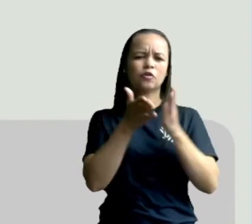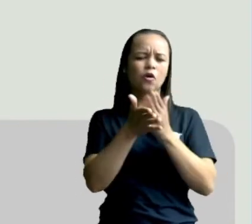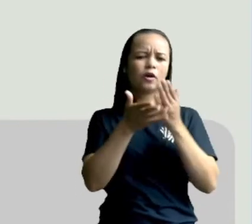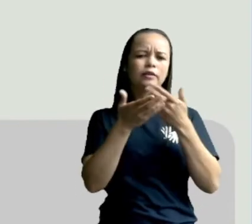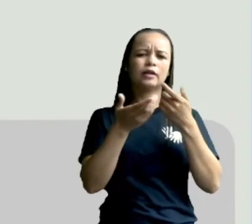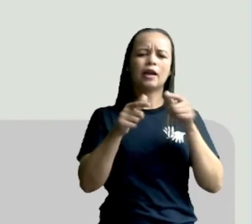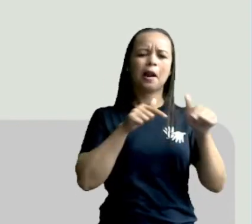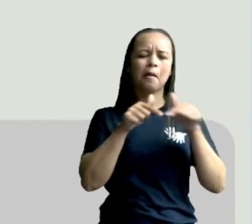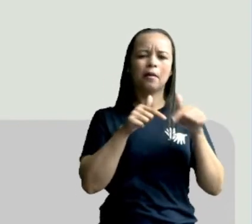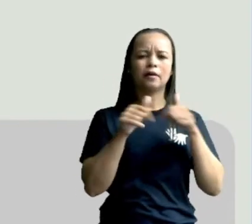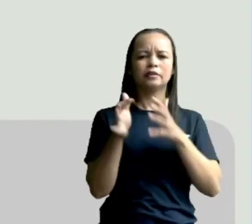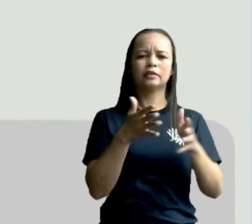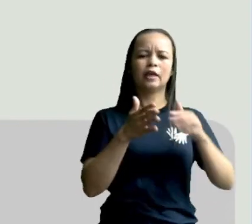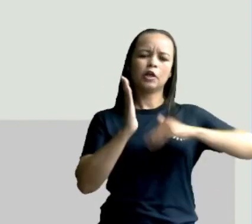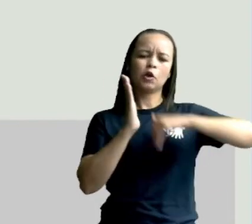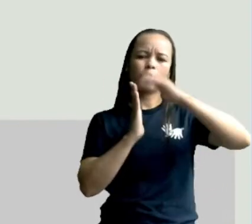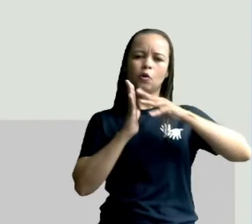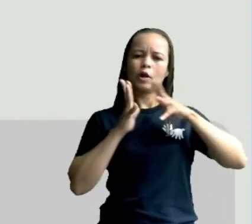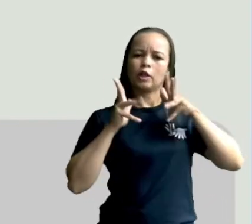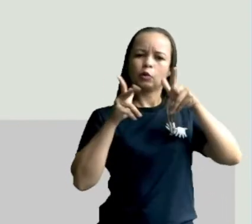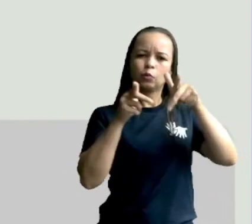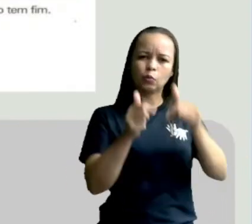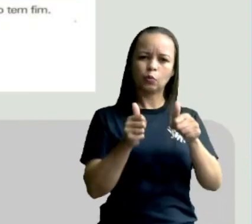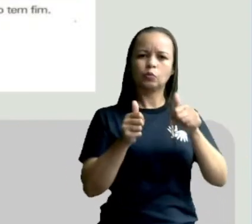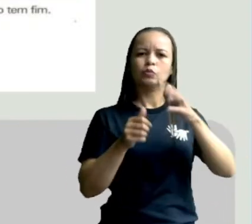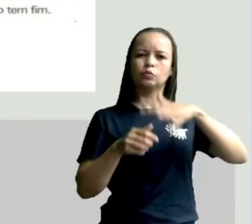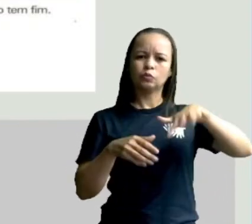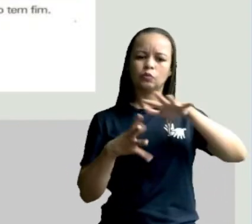que colorir as coisas todas do mundo.